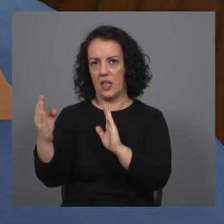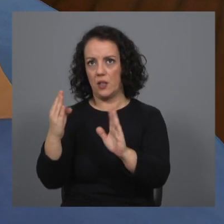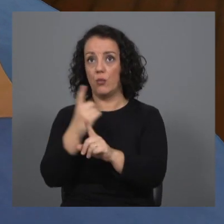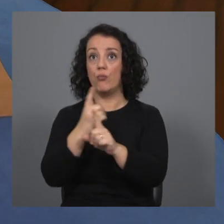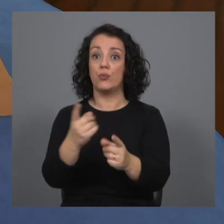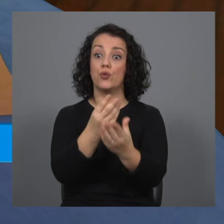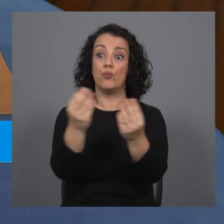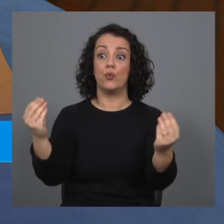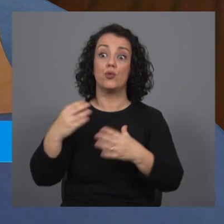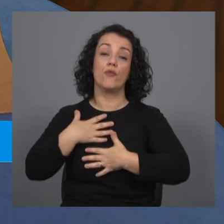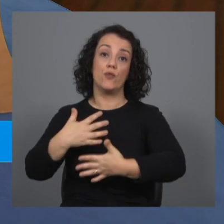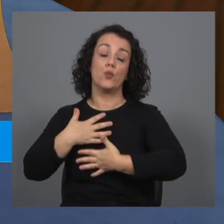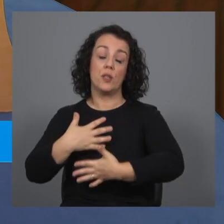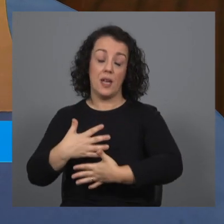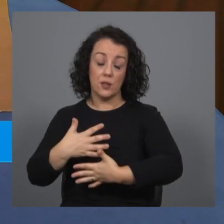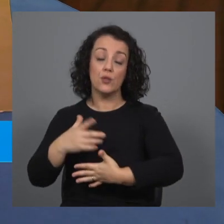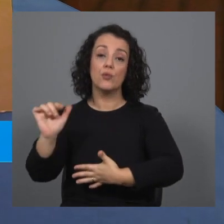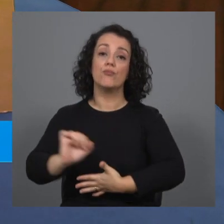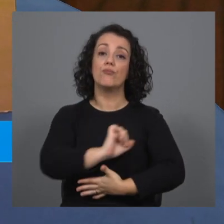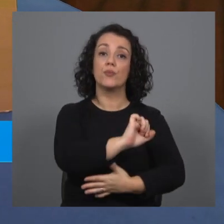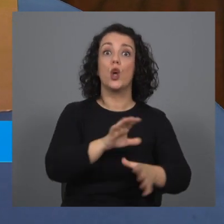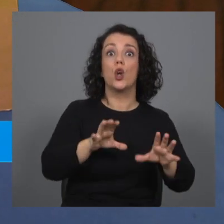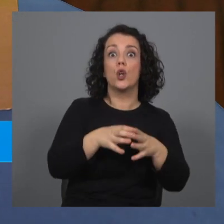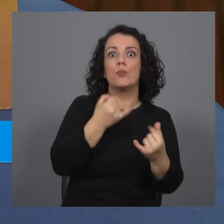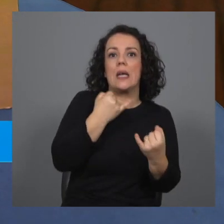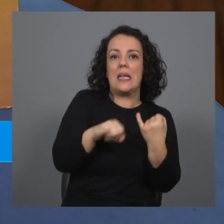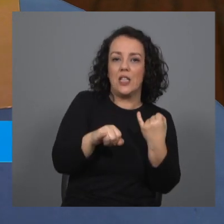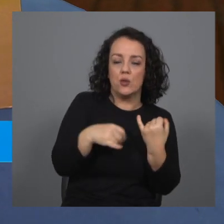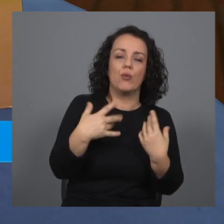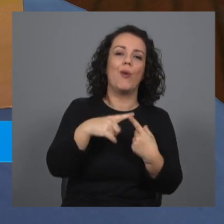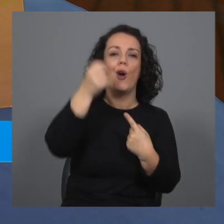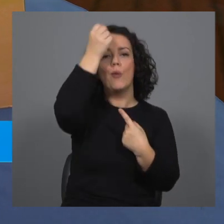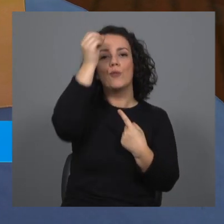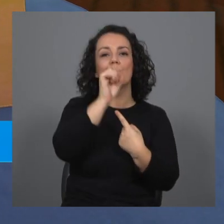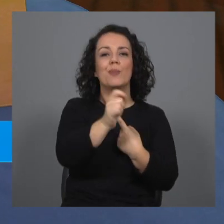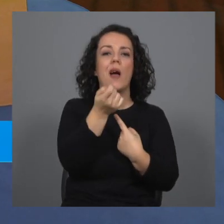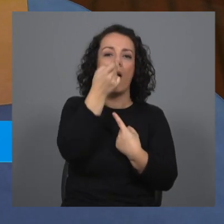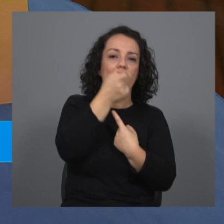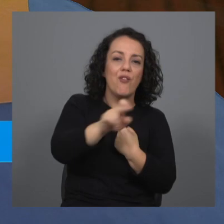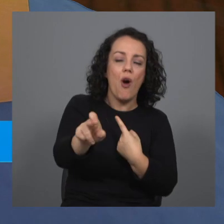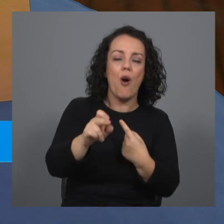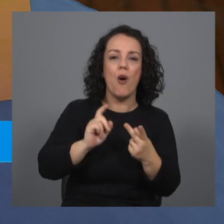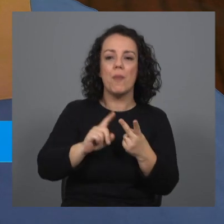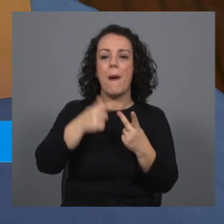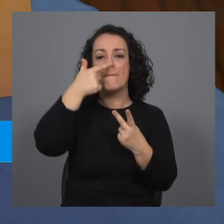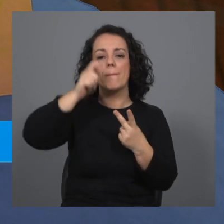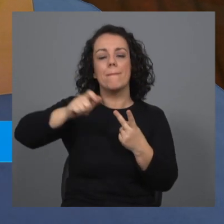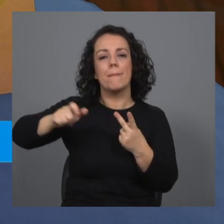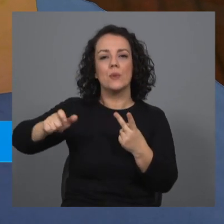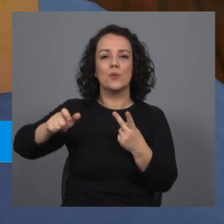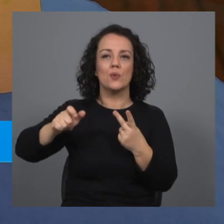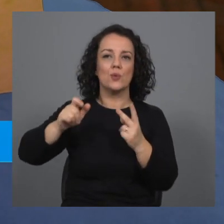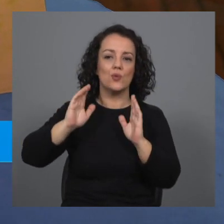nossos voluntários pertencem a grupos de risco, portanto eram professores reformados, pessoas já